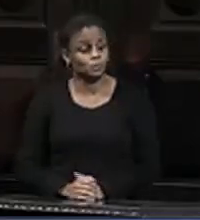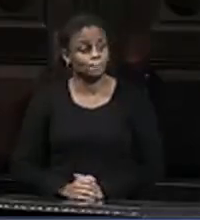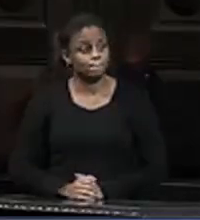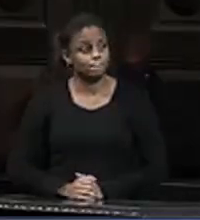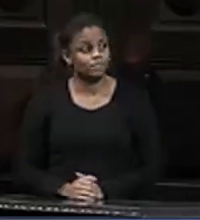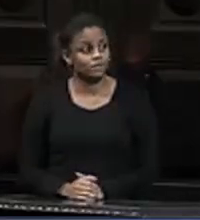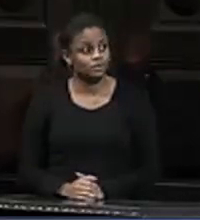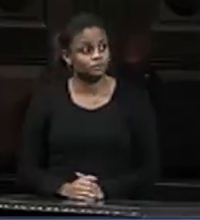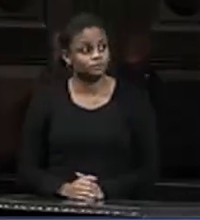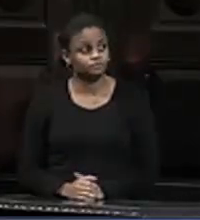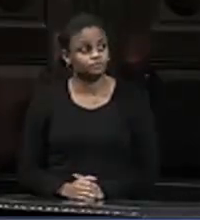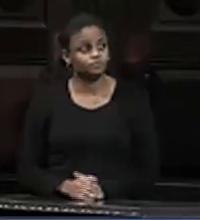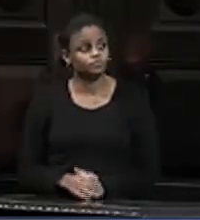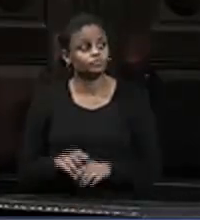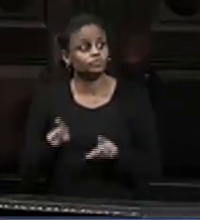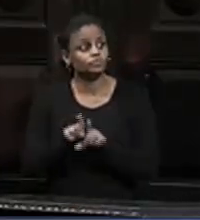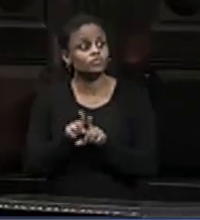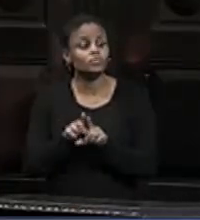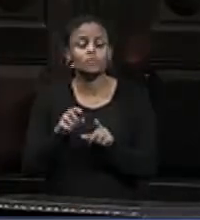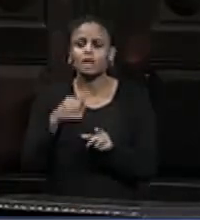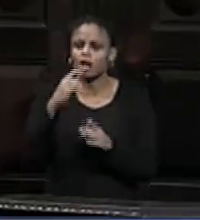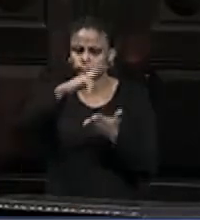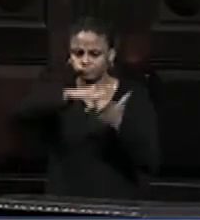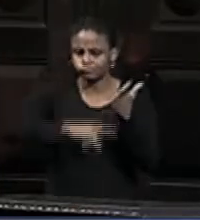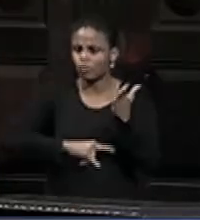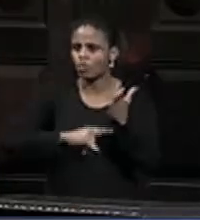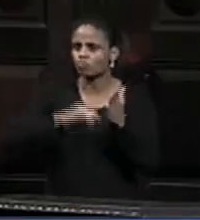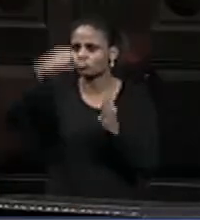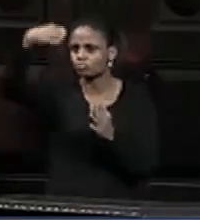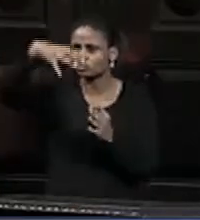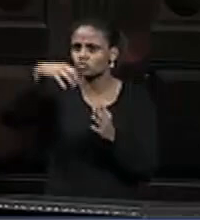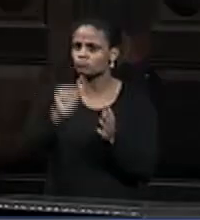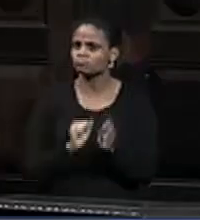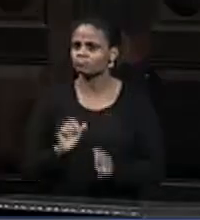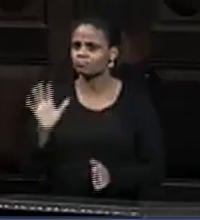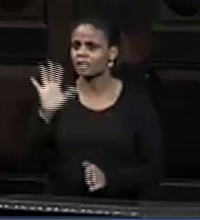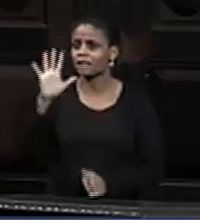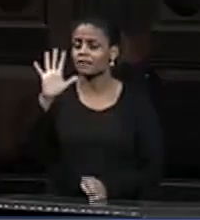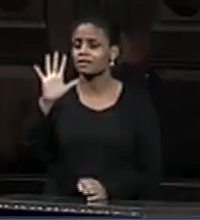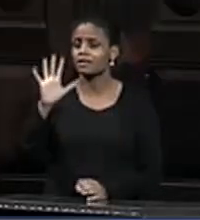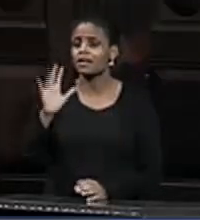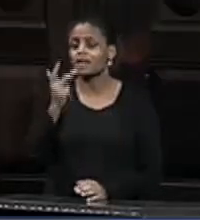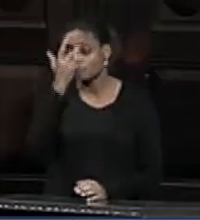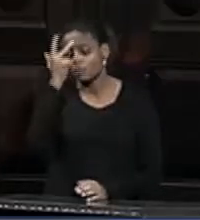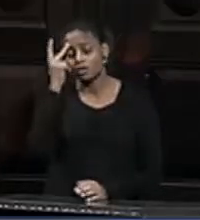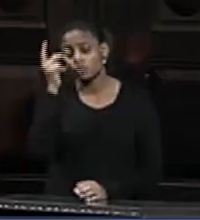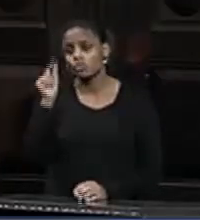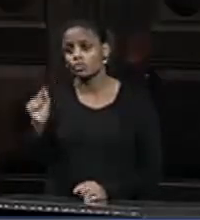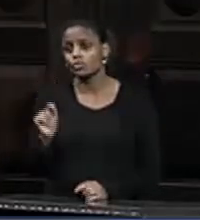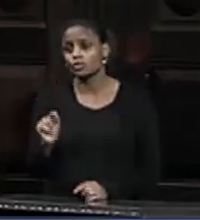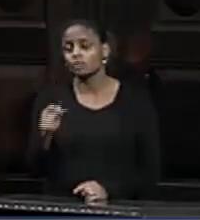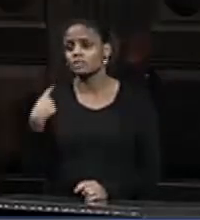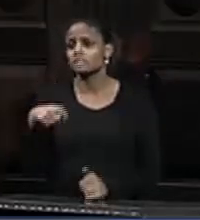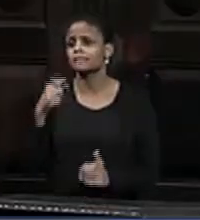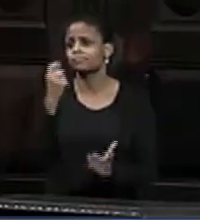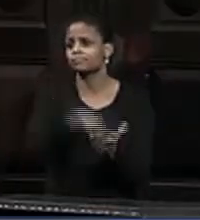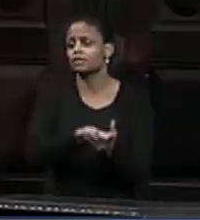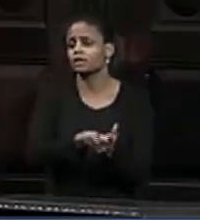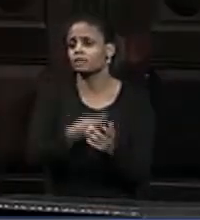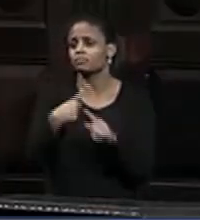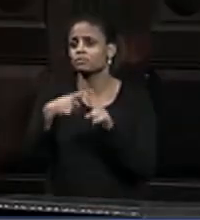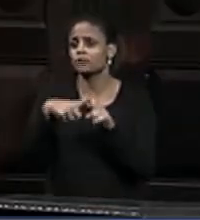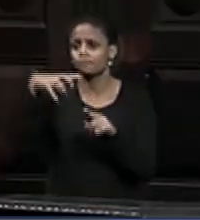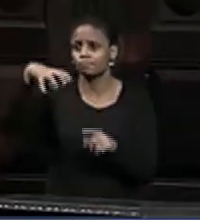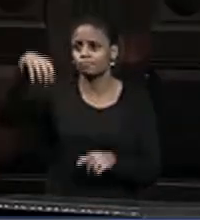pessoas. A conta vinha alta e a pessoa se submetia, porque senão a energia era